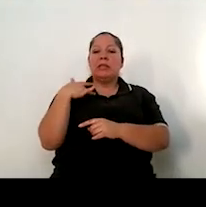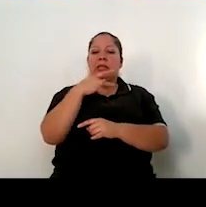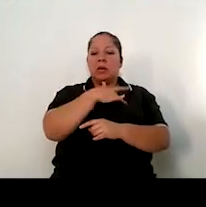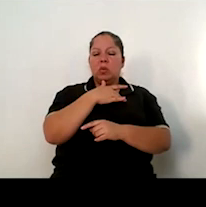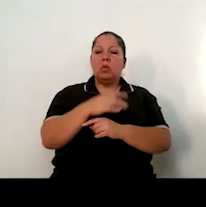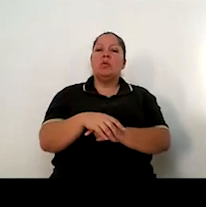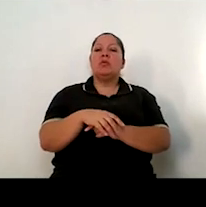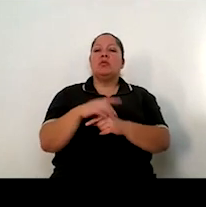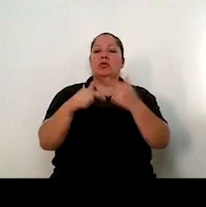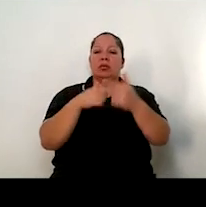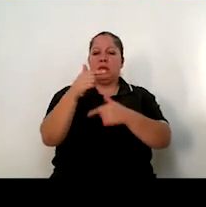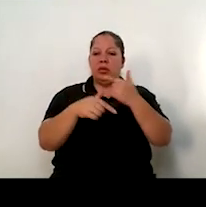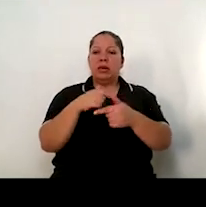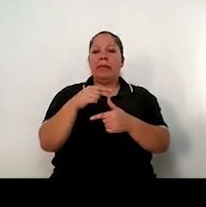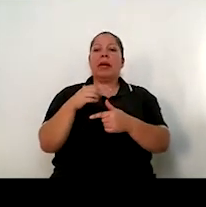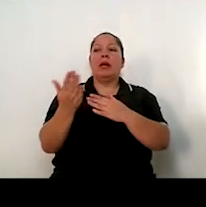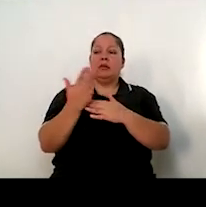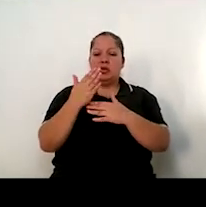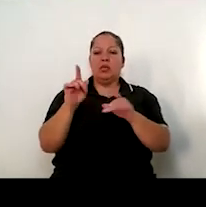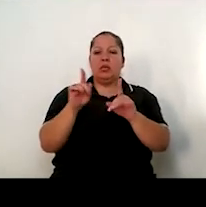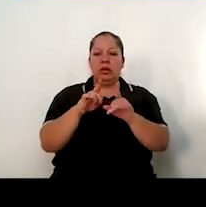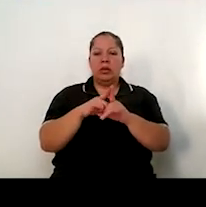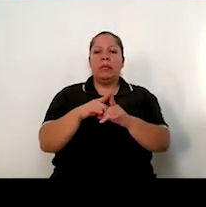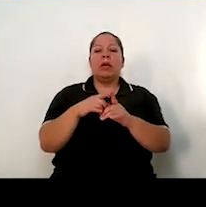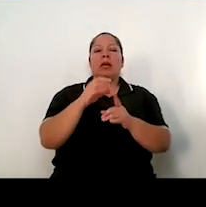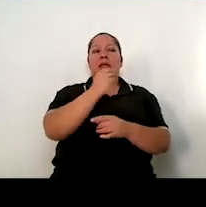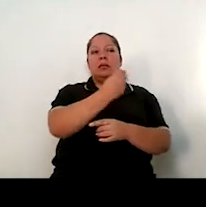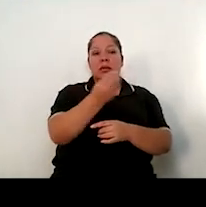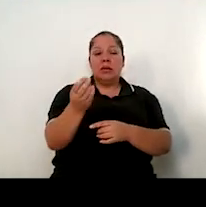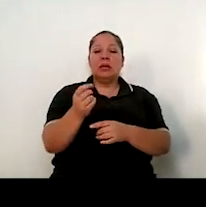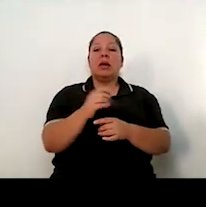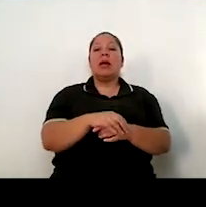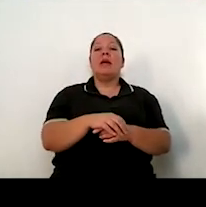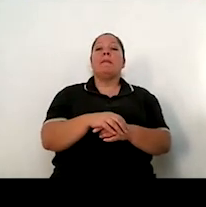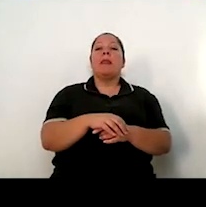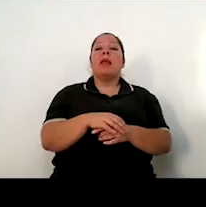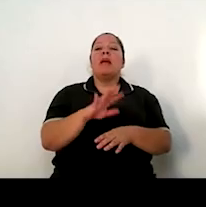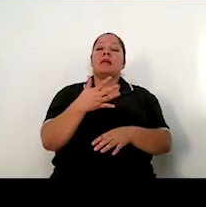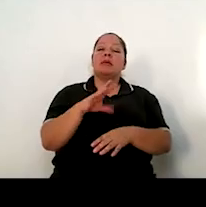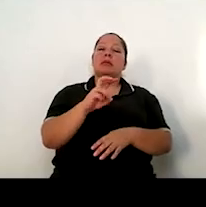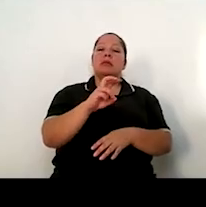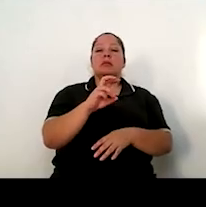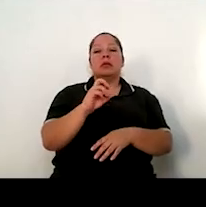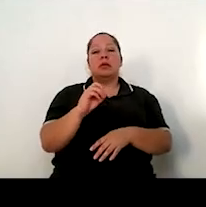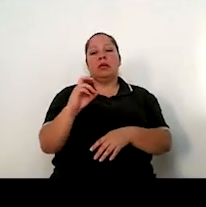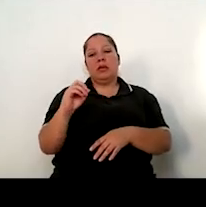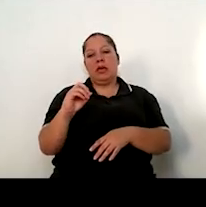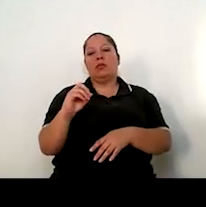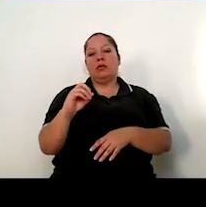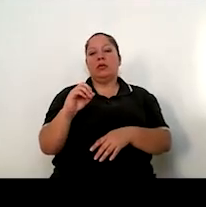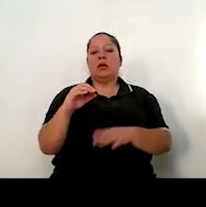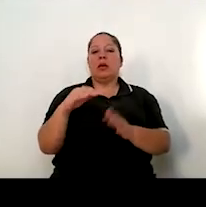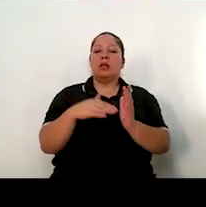sangue oculto positivo. Isso vai dar em torno de 500 a 600 exames positivos que vão